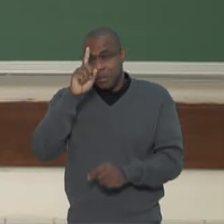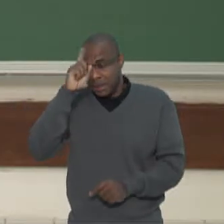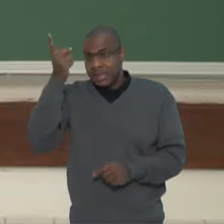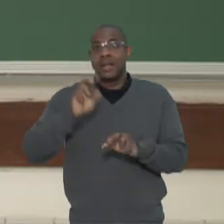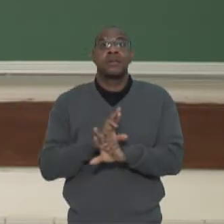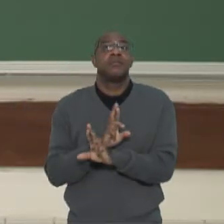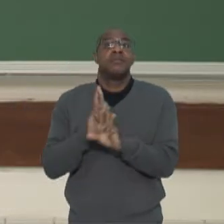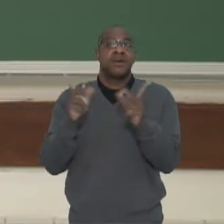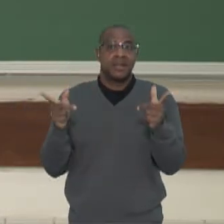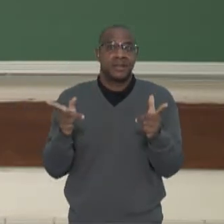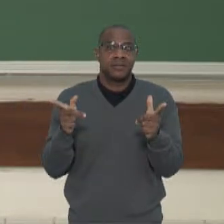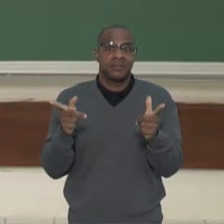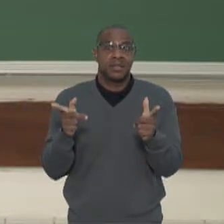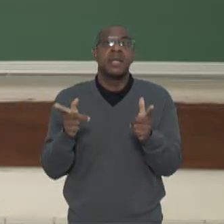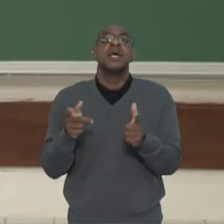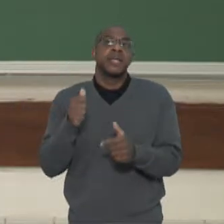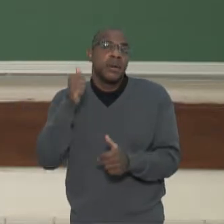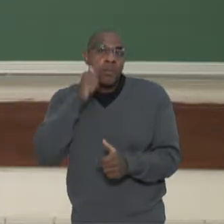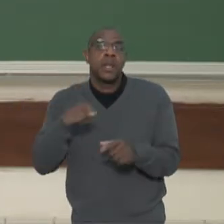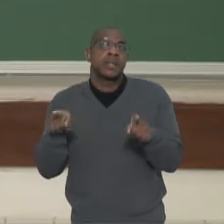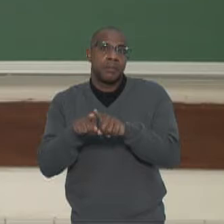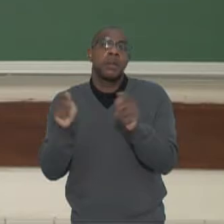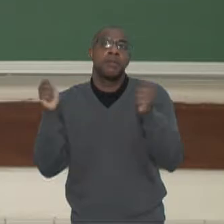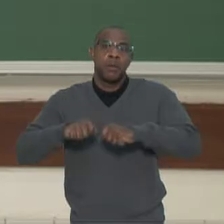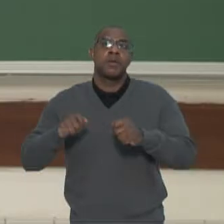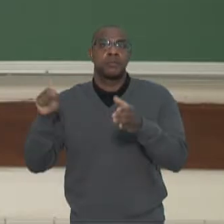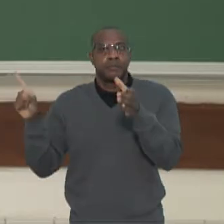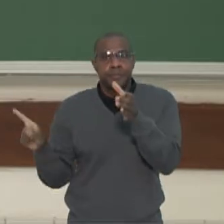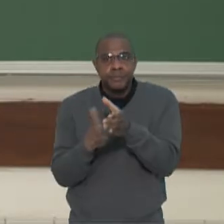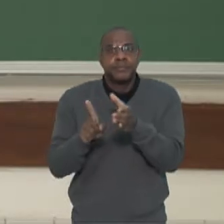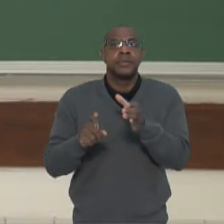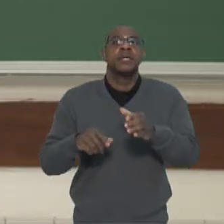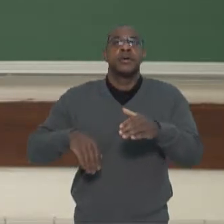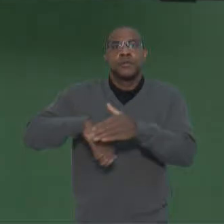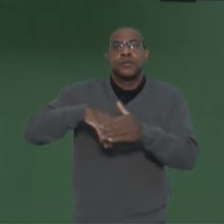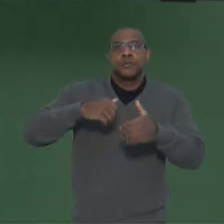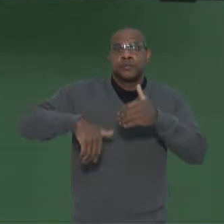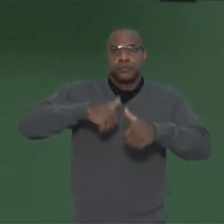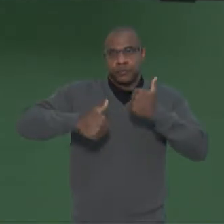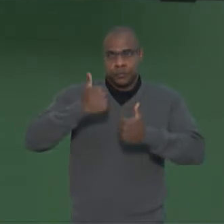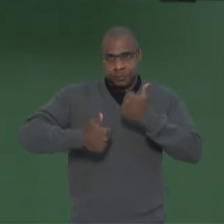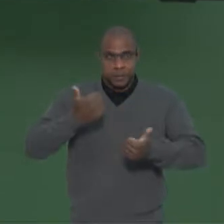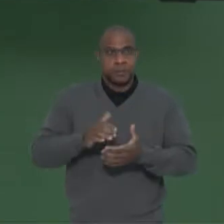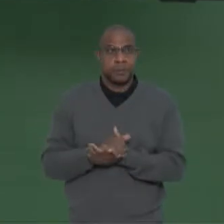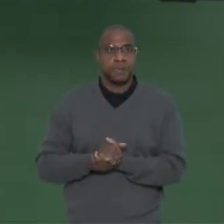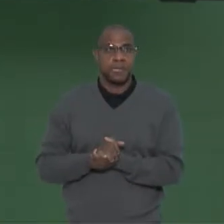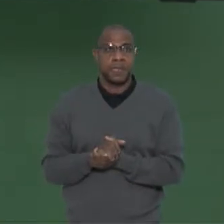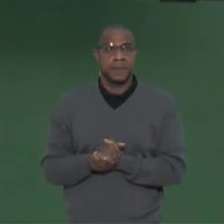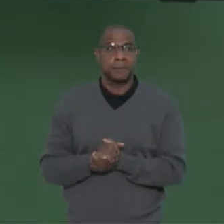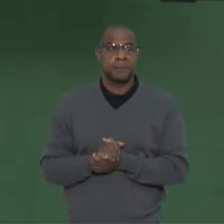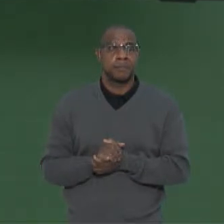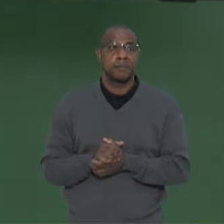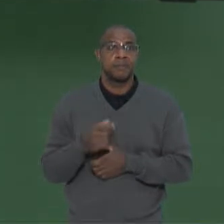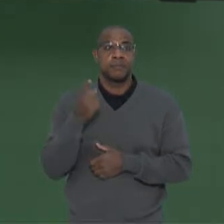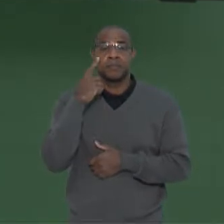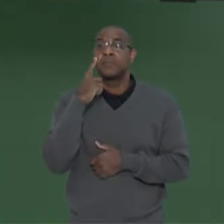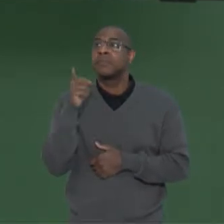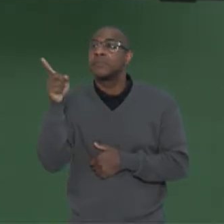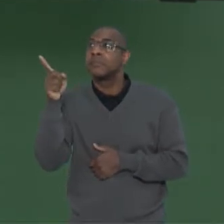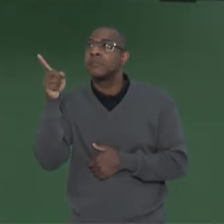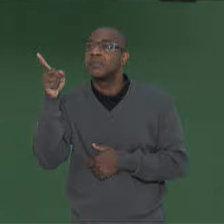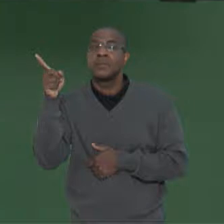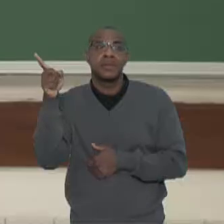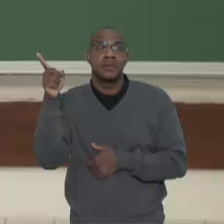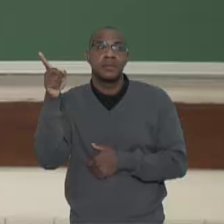parabéns aí pelas conquistas, e vocês devem ter observado. E o terceiro fator aqui é que existem muitas meninas que